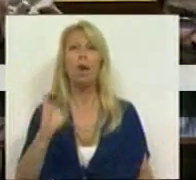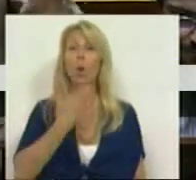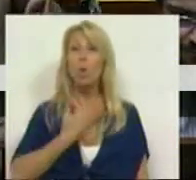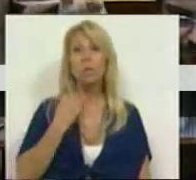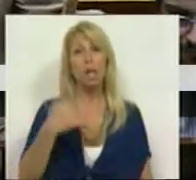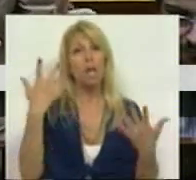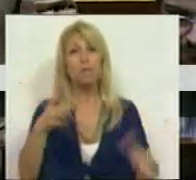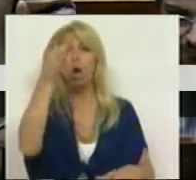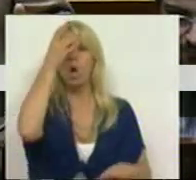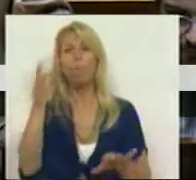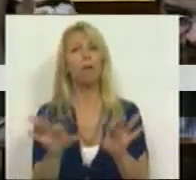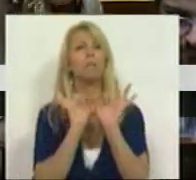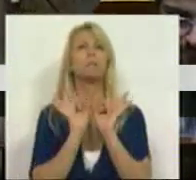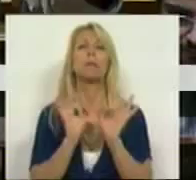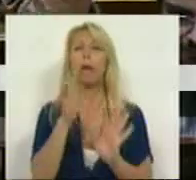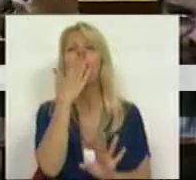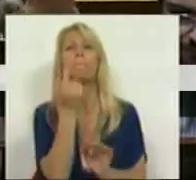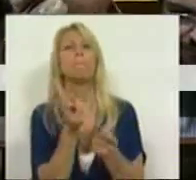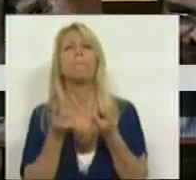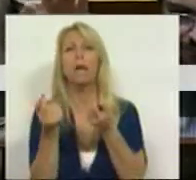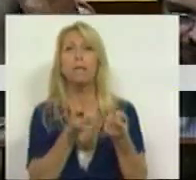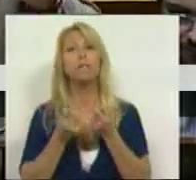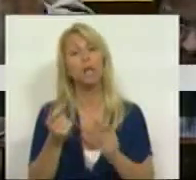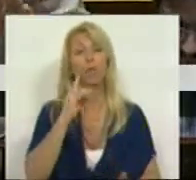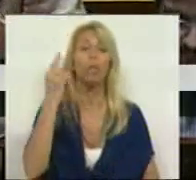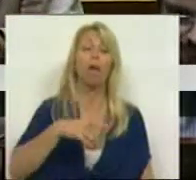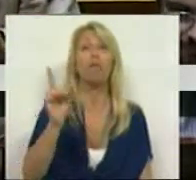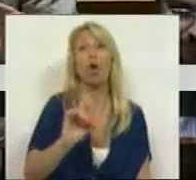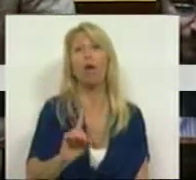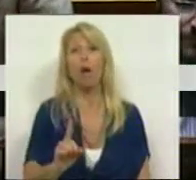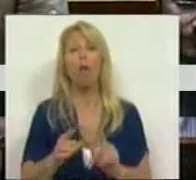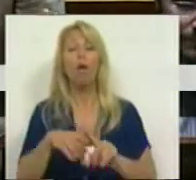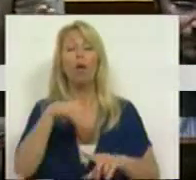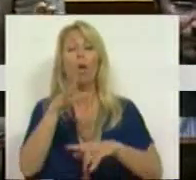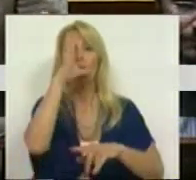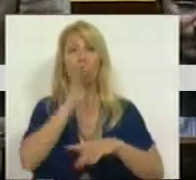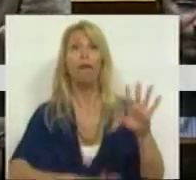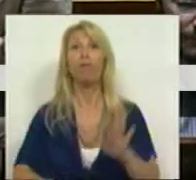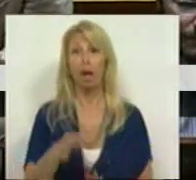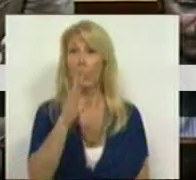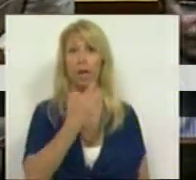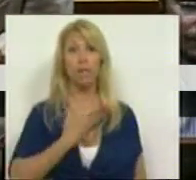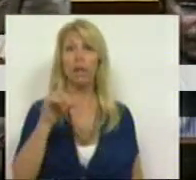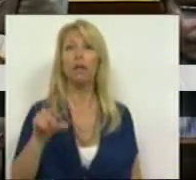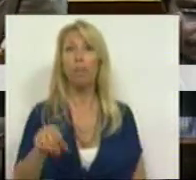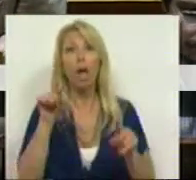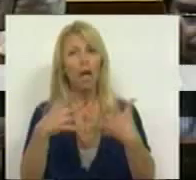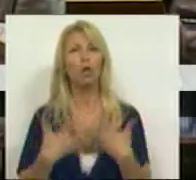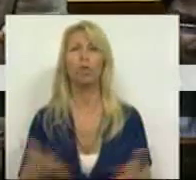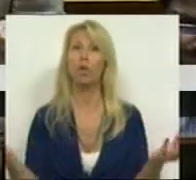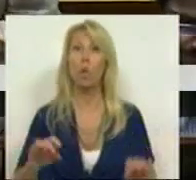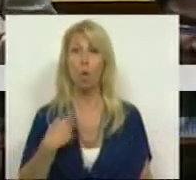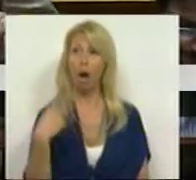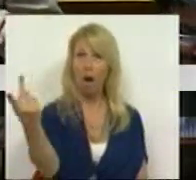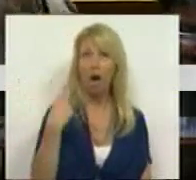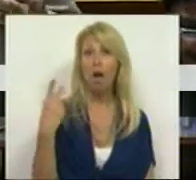parecida sobre o que deve ou não deve fazer o Estado, o PSD também, e aí também não há dúvida, Sr. Secretário de Estado. Temos uma visão muito diferente